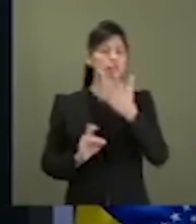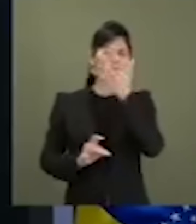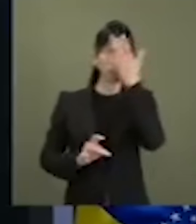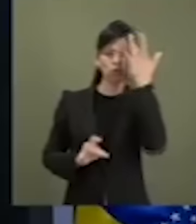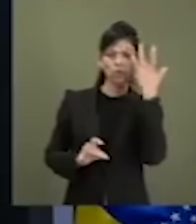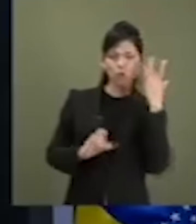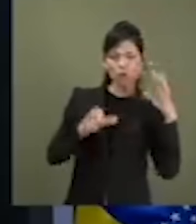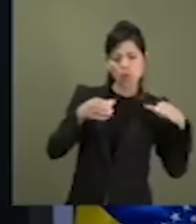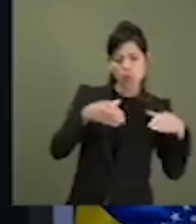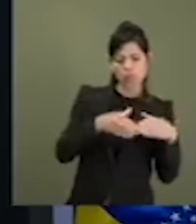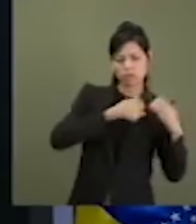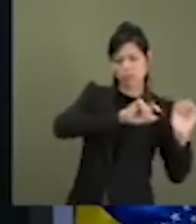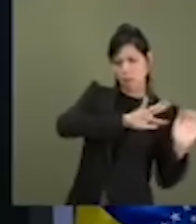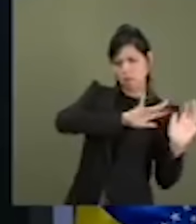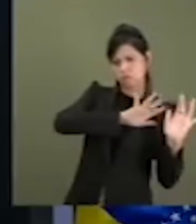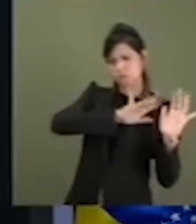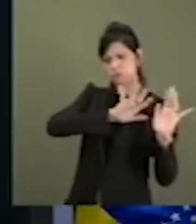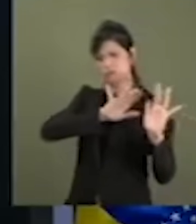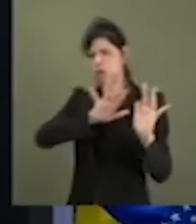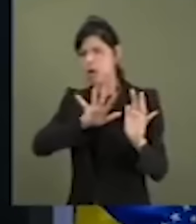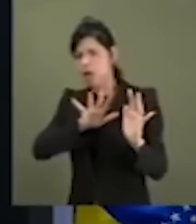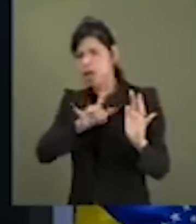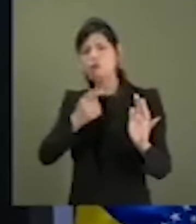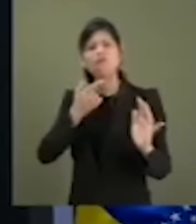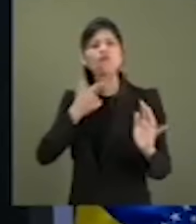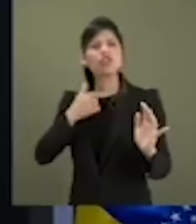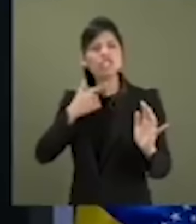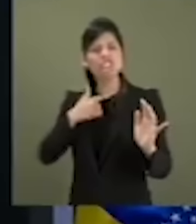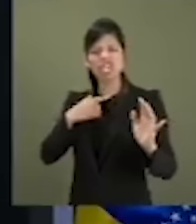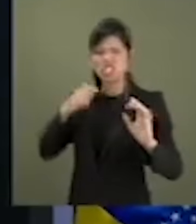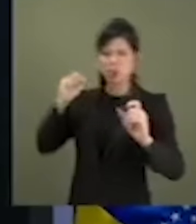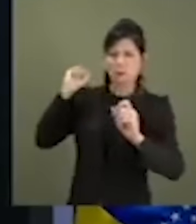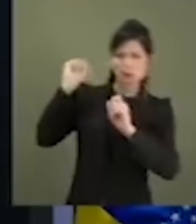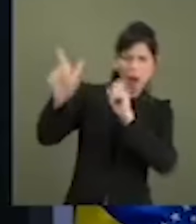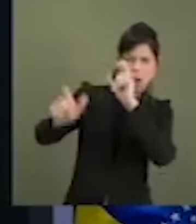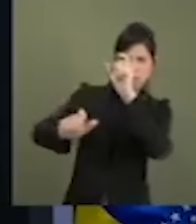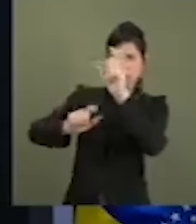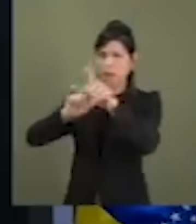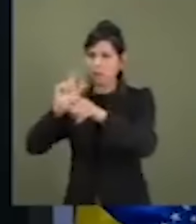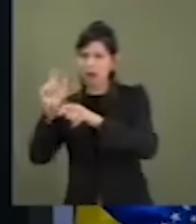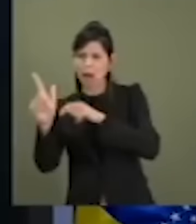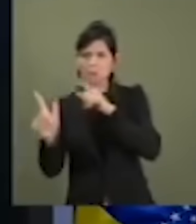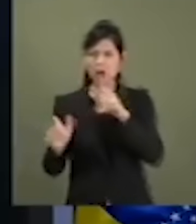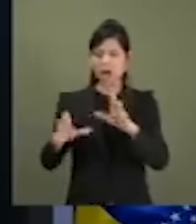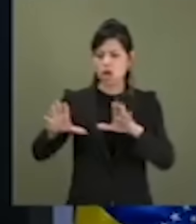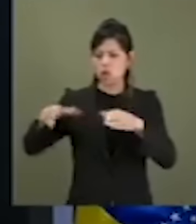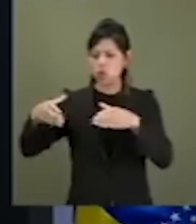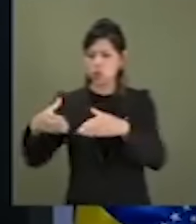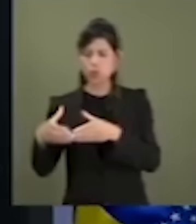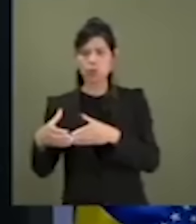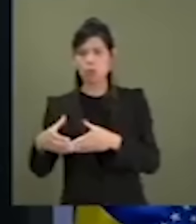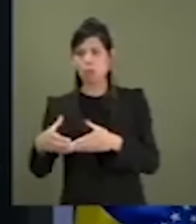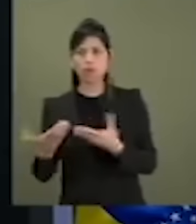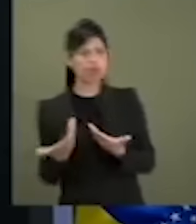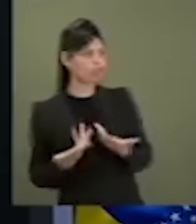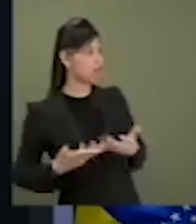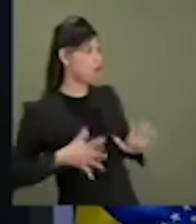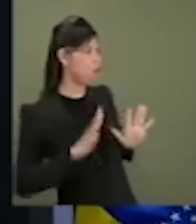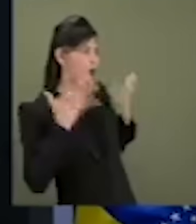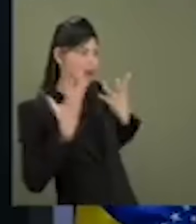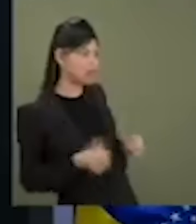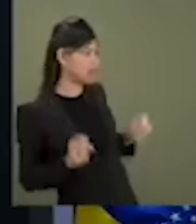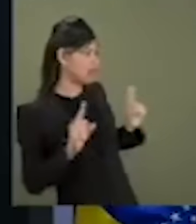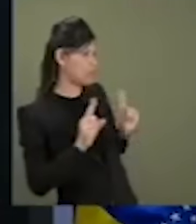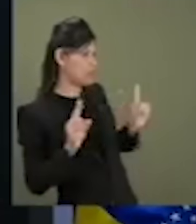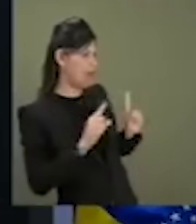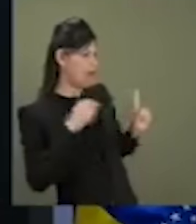para a depredação, daqueles que não tinham essa mesma intenção ou não praticaram nenhum ato